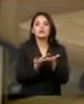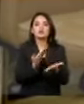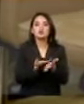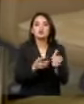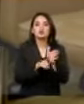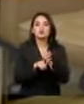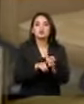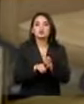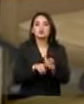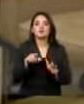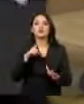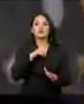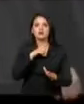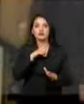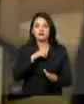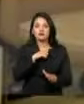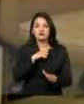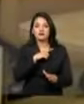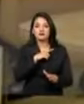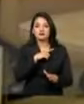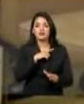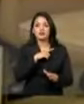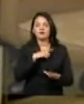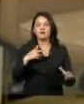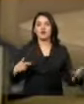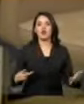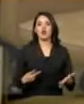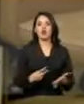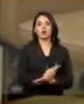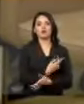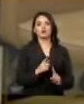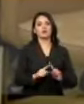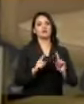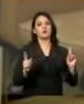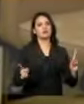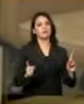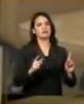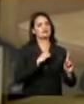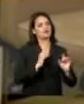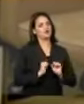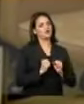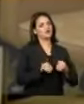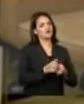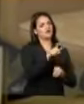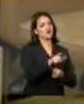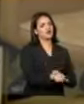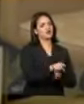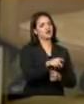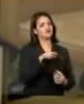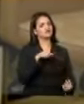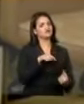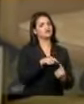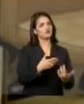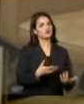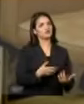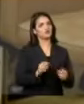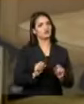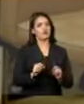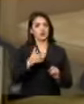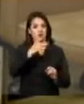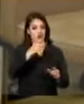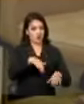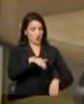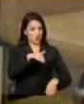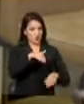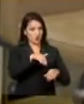foi realizada de maneira parcial. Suas Excelências, que admitem a possibilidade de execução da